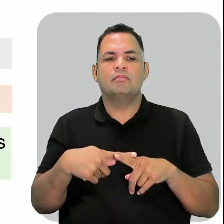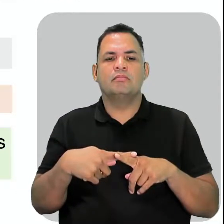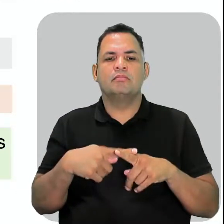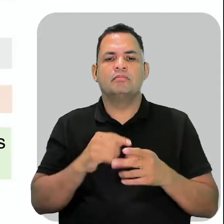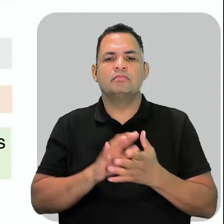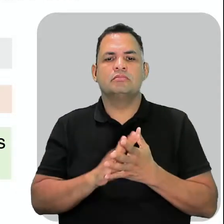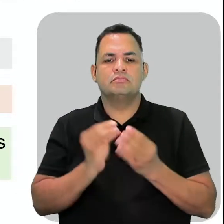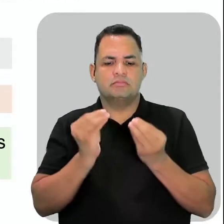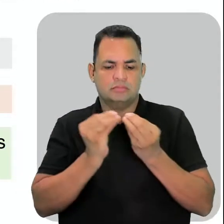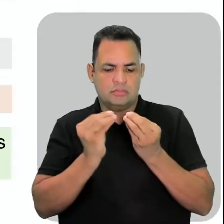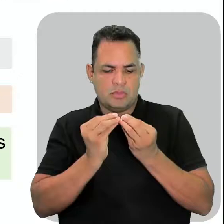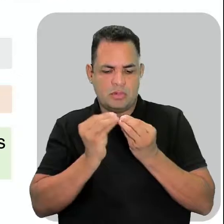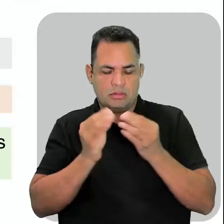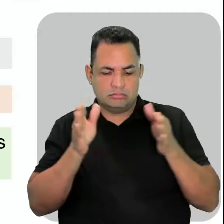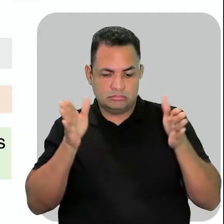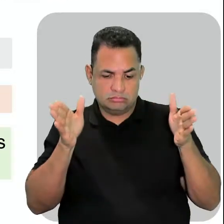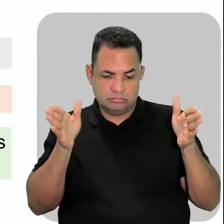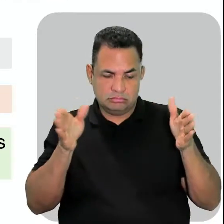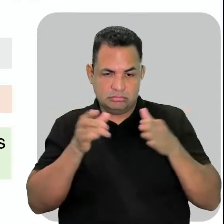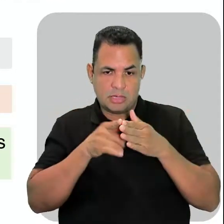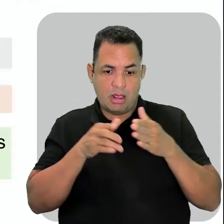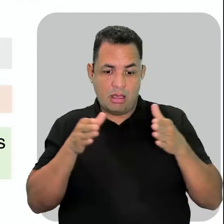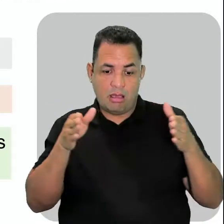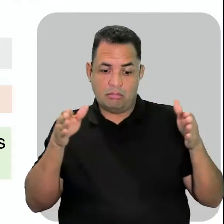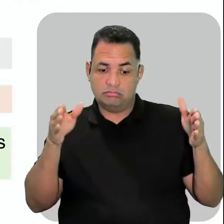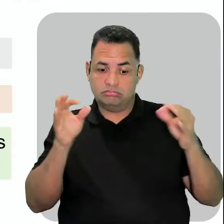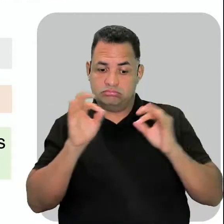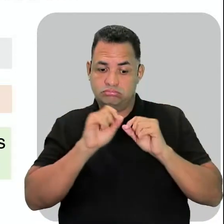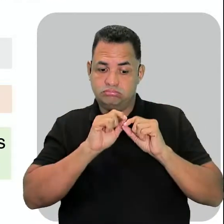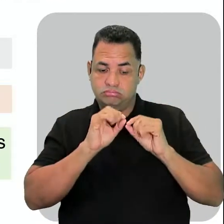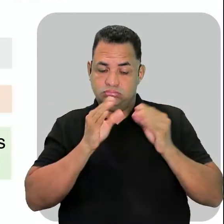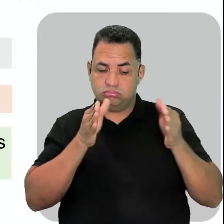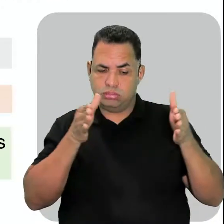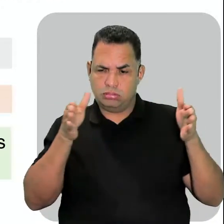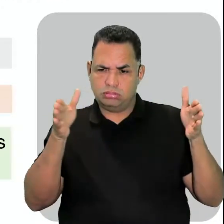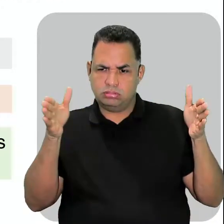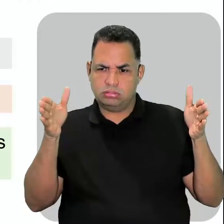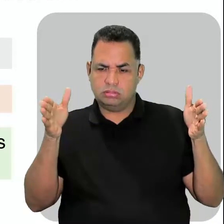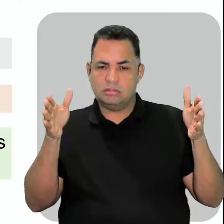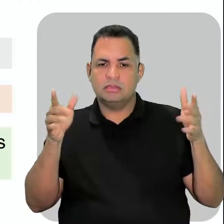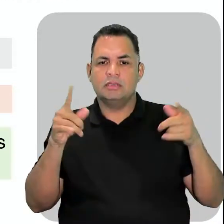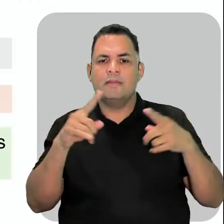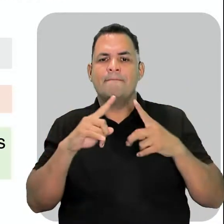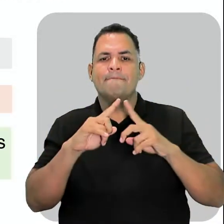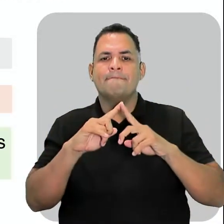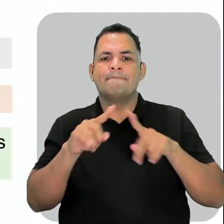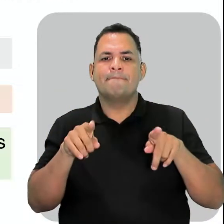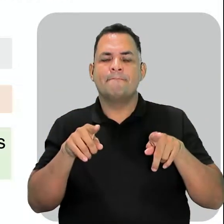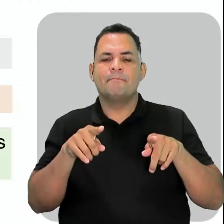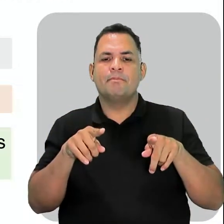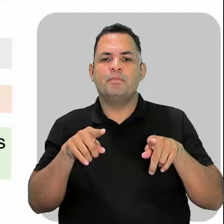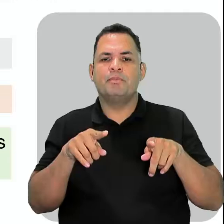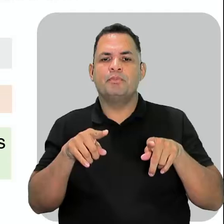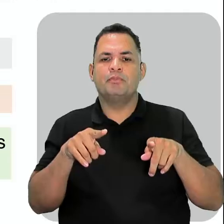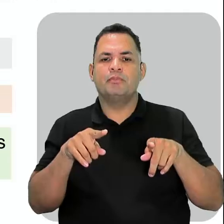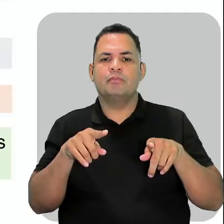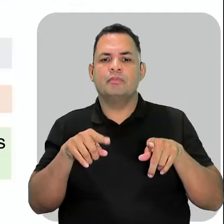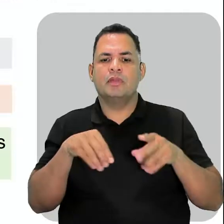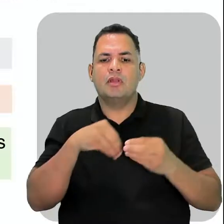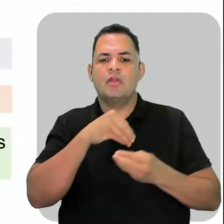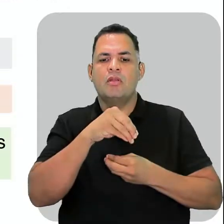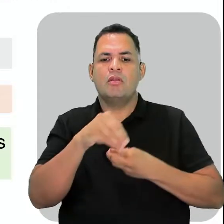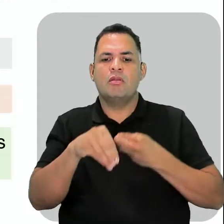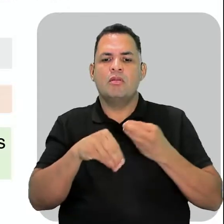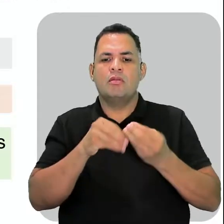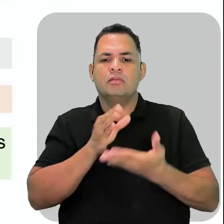são moléculas grandes, né? Nós vamos falar muito mais sobre elas lá na nossa unidade 3, tá? Mas elas são moléculas grandes, formadas